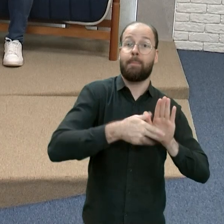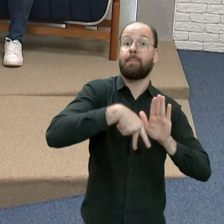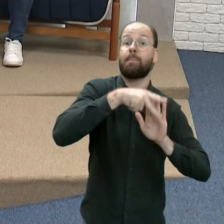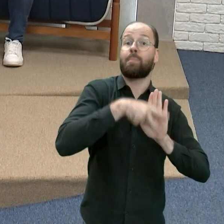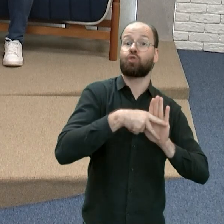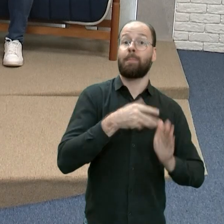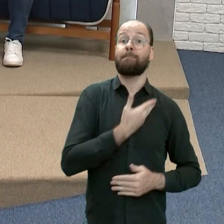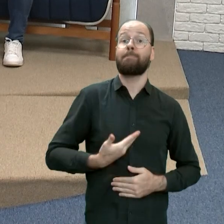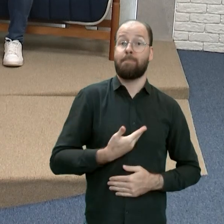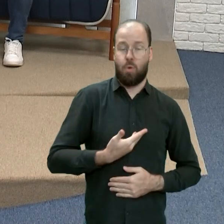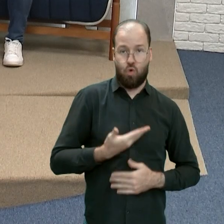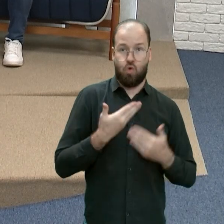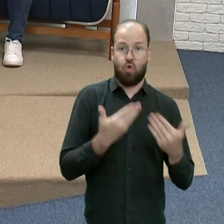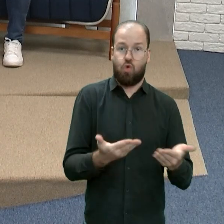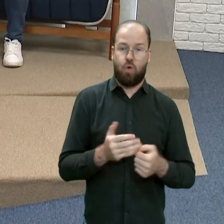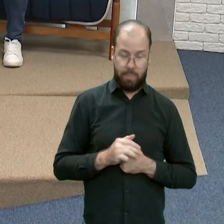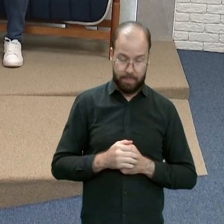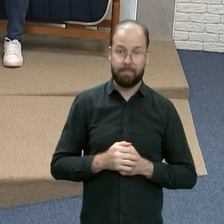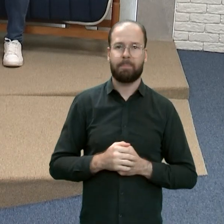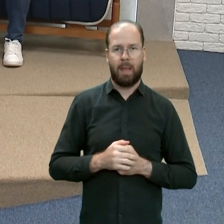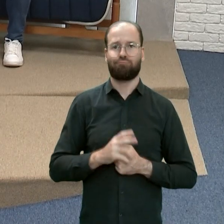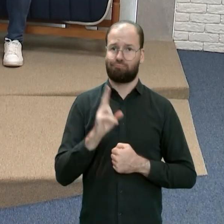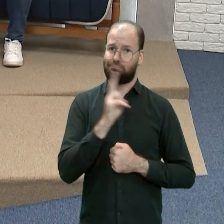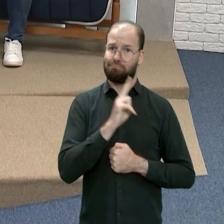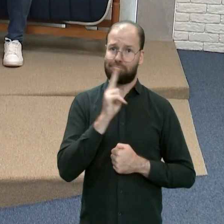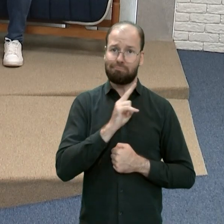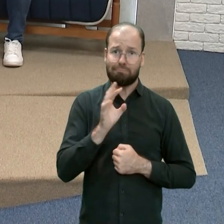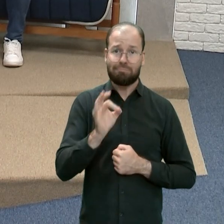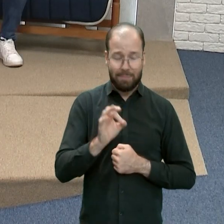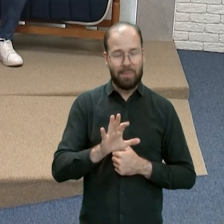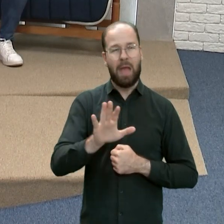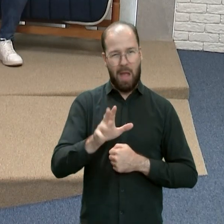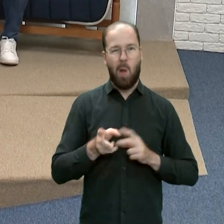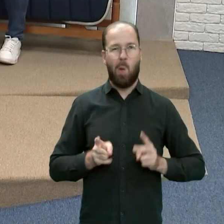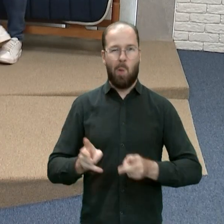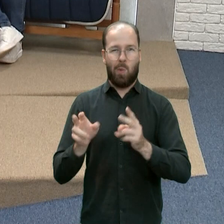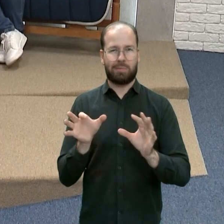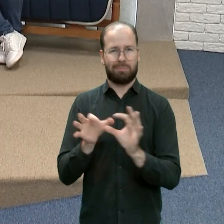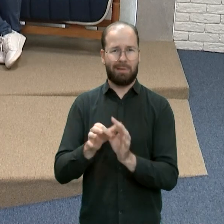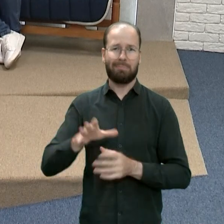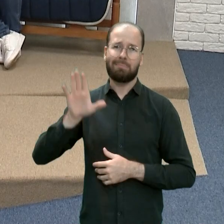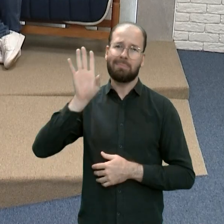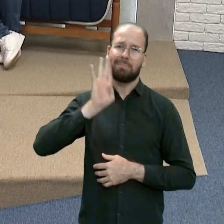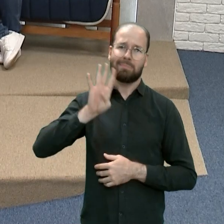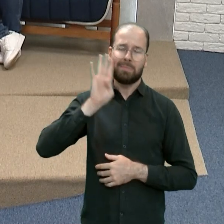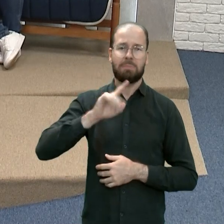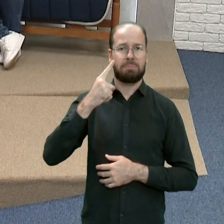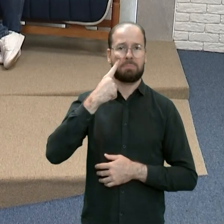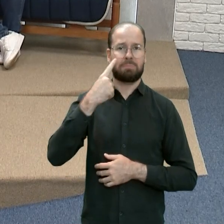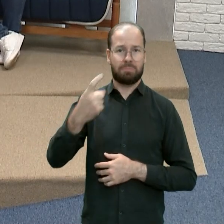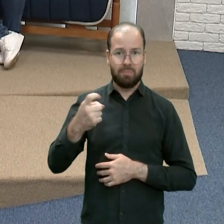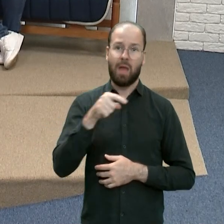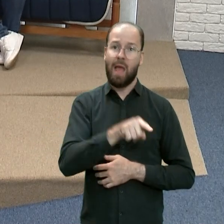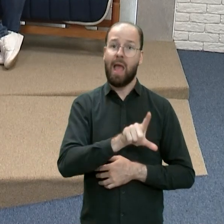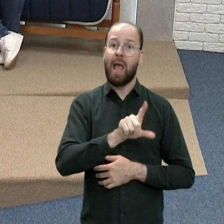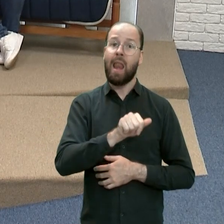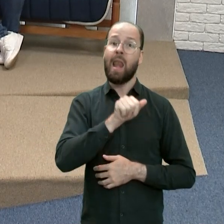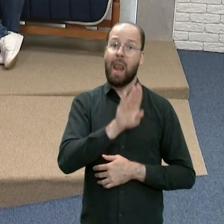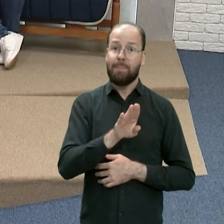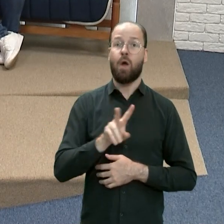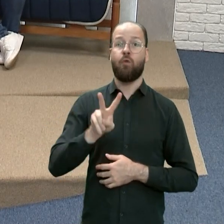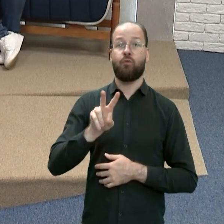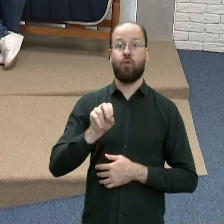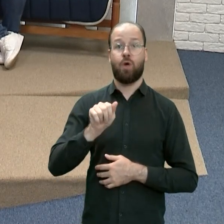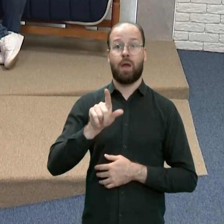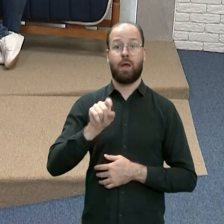emergente, então, exatamente. Né? E antes da gente continuar nesse nosso bate-papo aqui, como é tão curioso, né, o Laboratório Voador, a gente vai conhecer ele um pouquinho